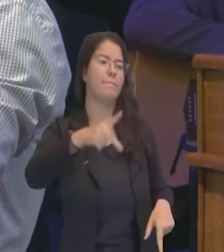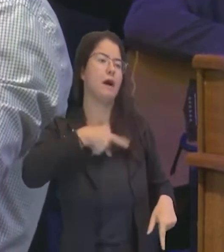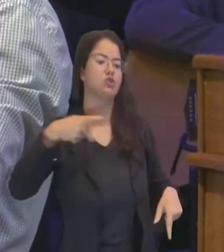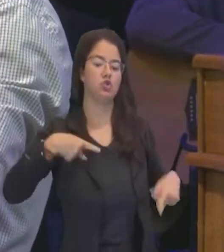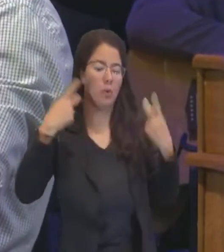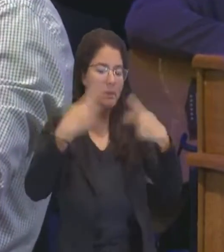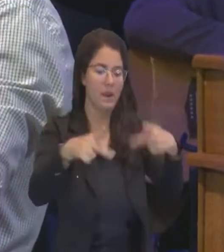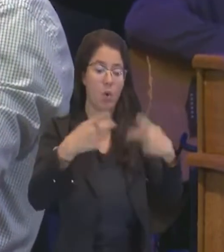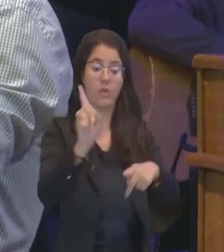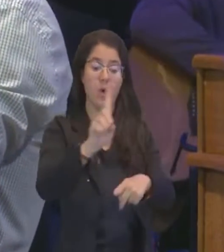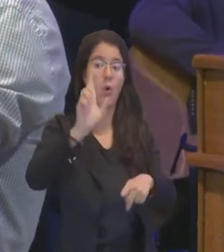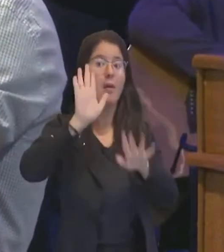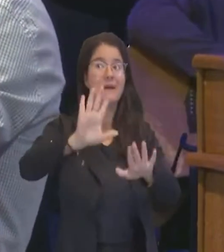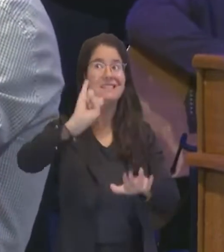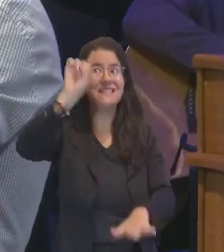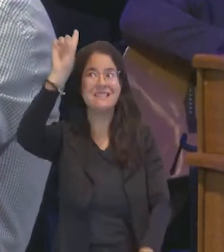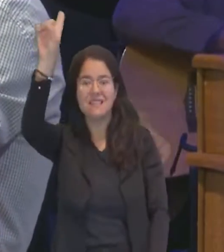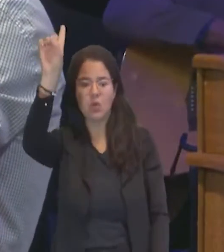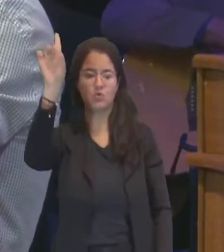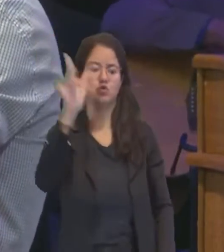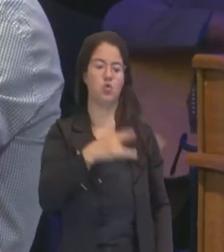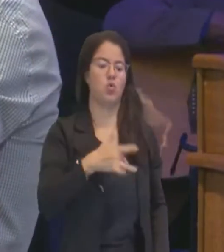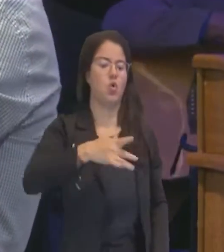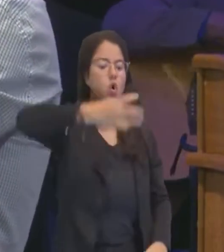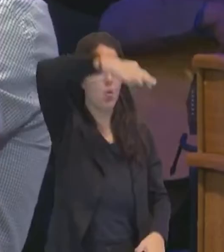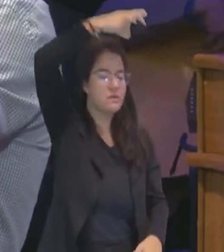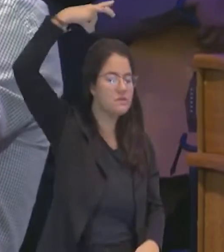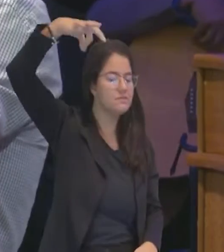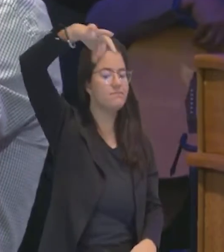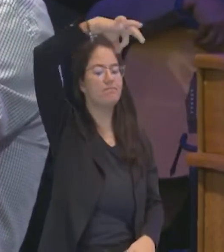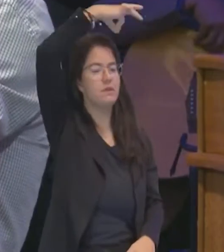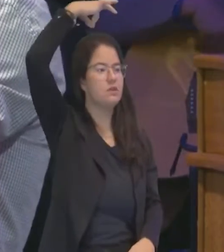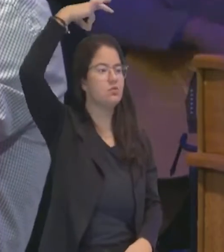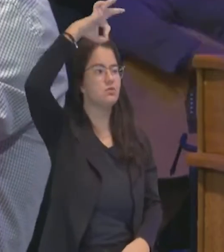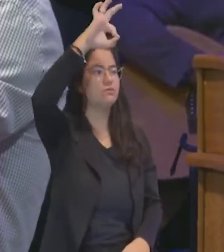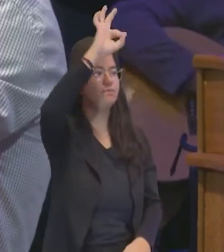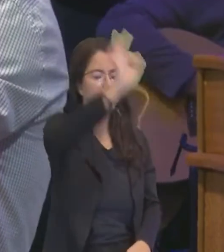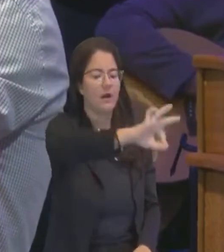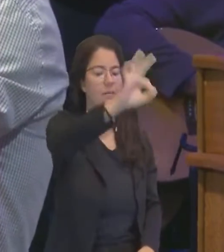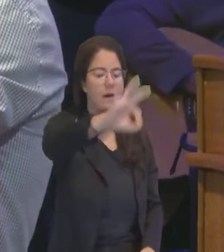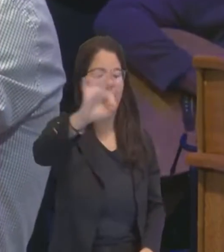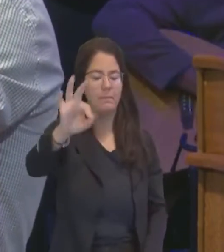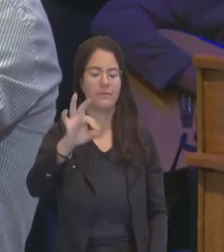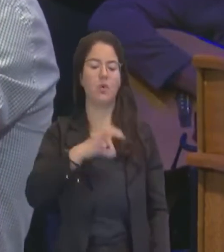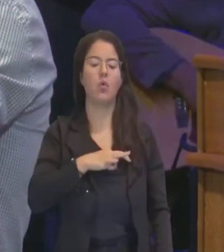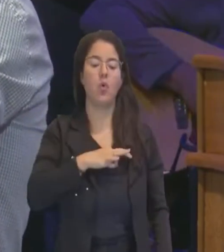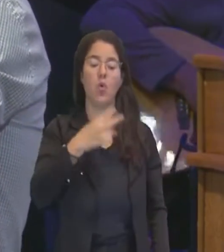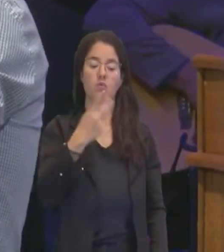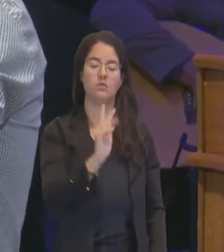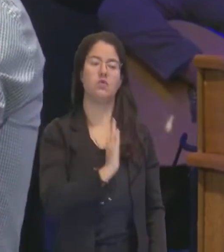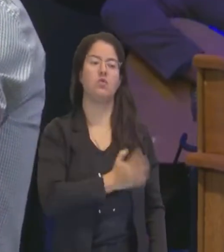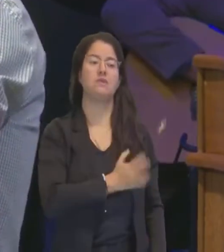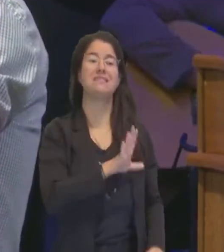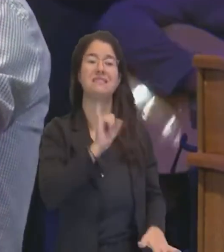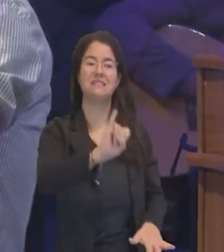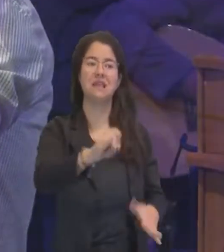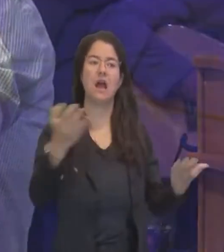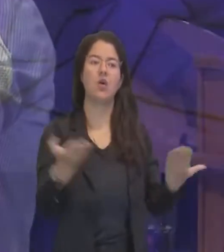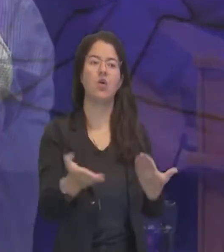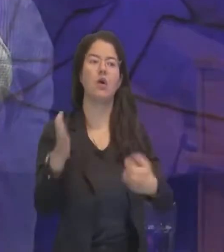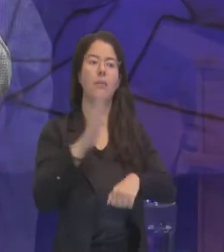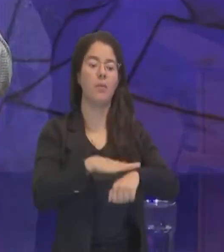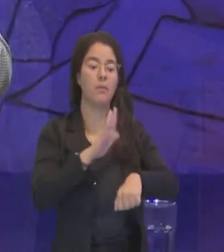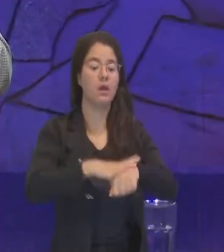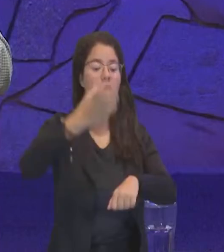tocou você nessa noite, se o Espírito Santo tocou o seu coração, e se nesse momento